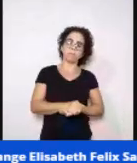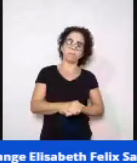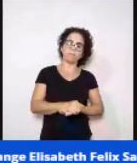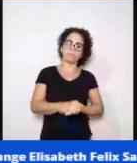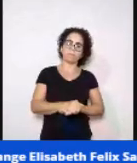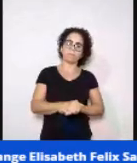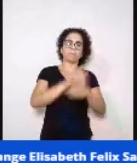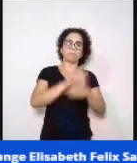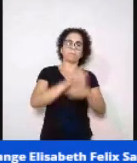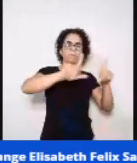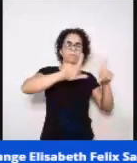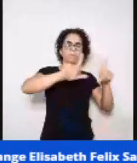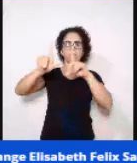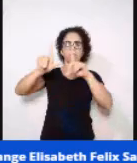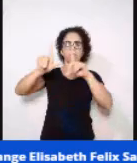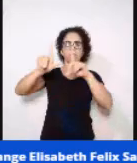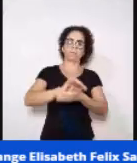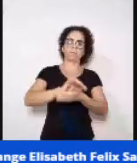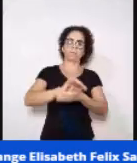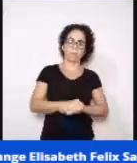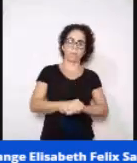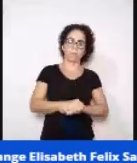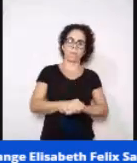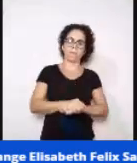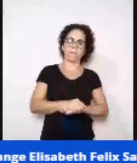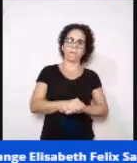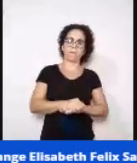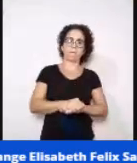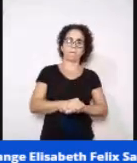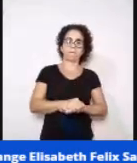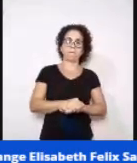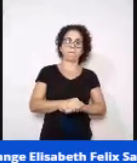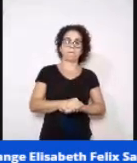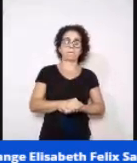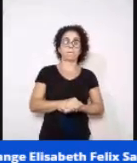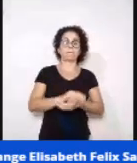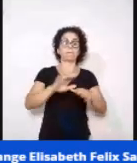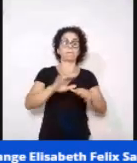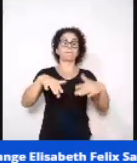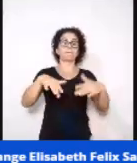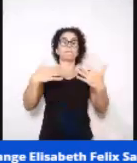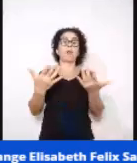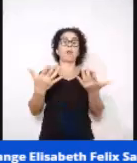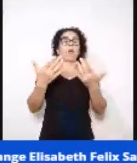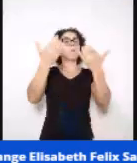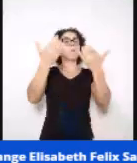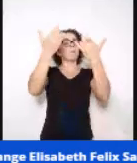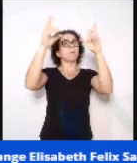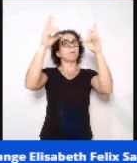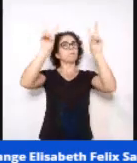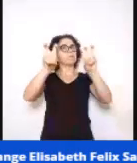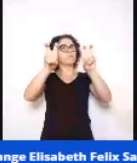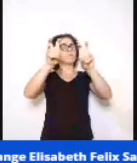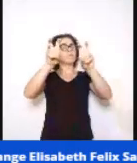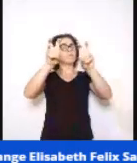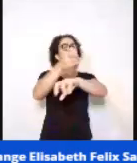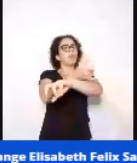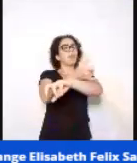Bom, então, se a gente fala de inteligência emocional, nós estamos falando de emoção e